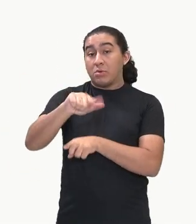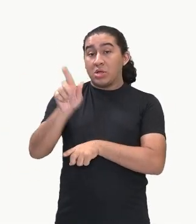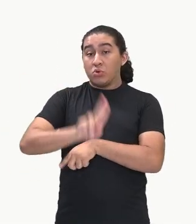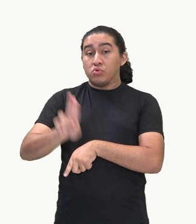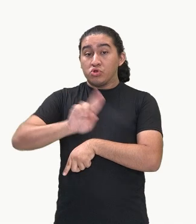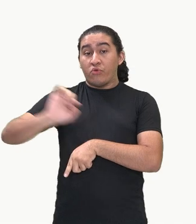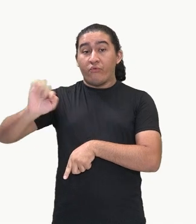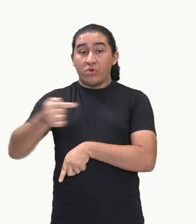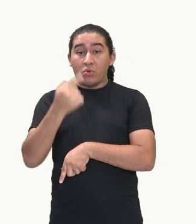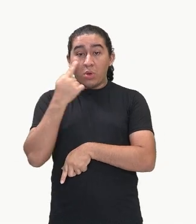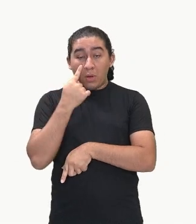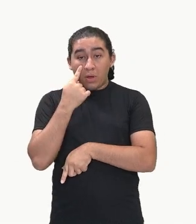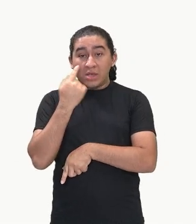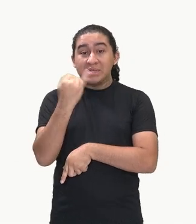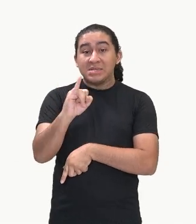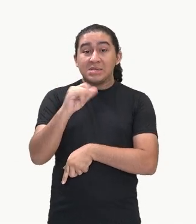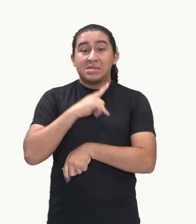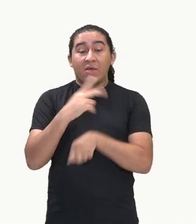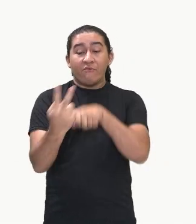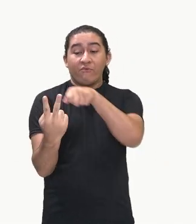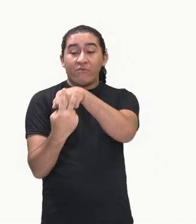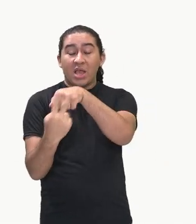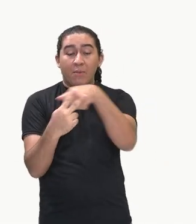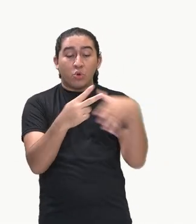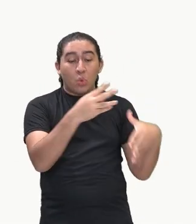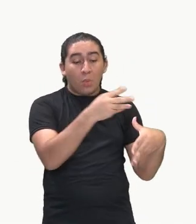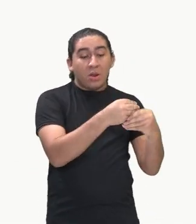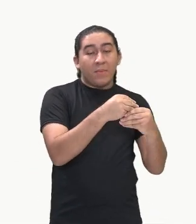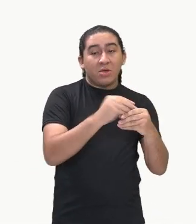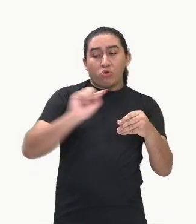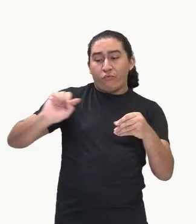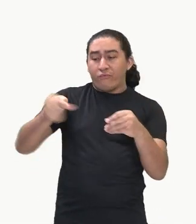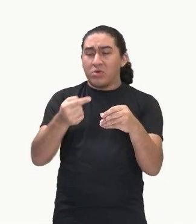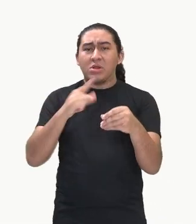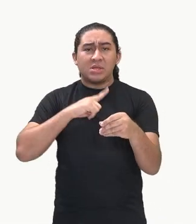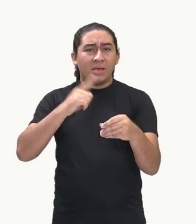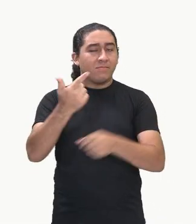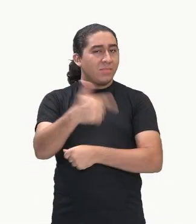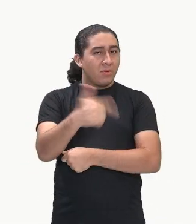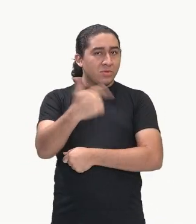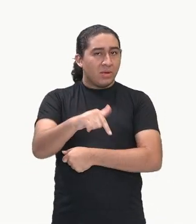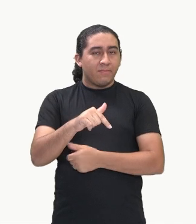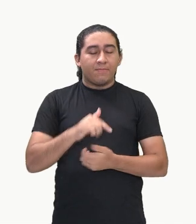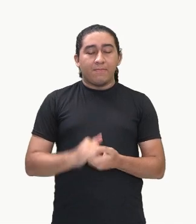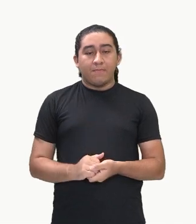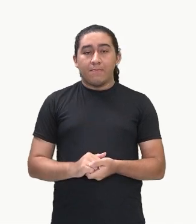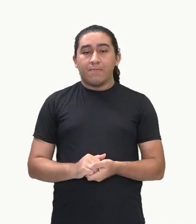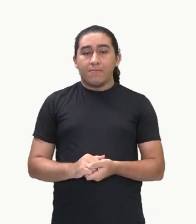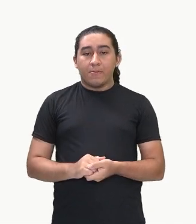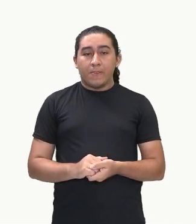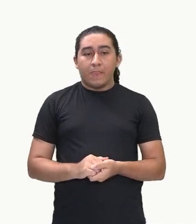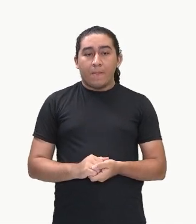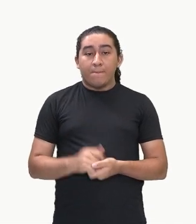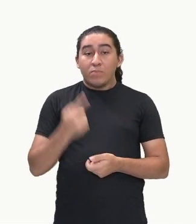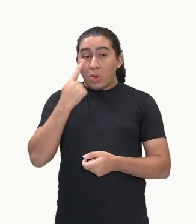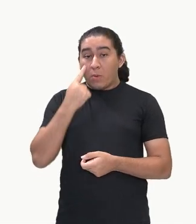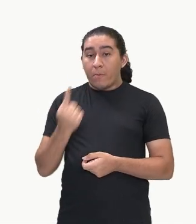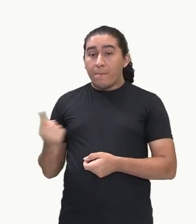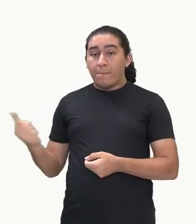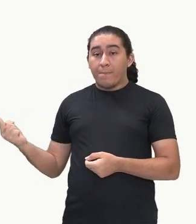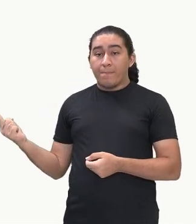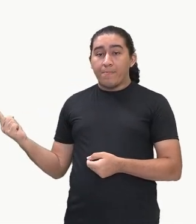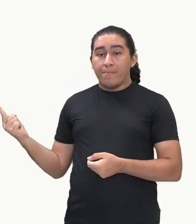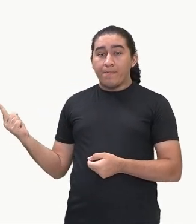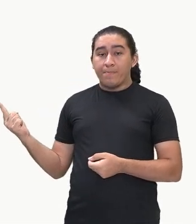vírgula entre os verbos e seus complementos, que nós chamamos de objetos. O povo